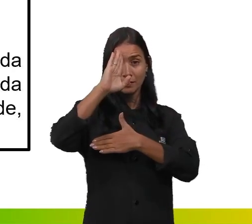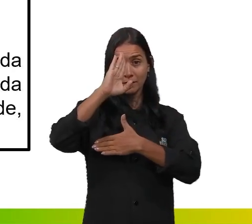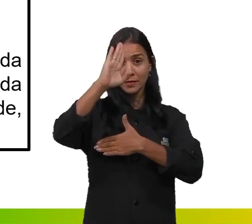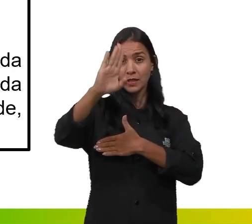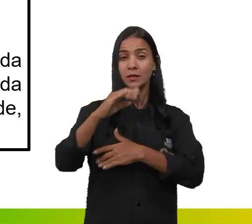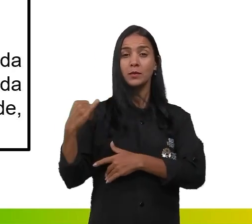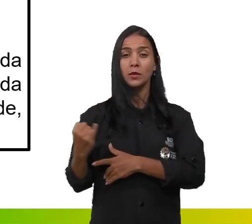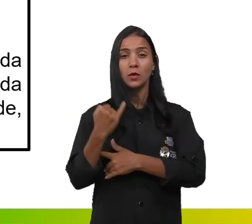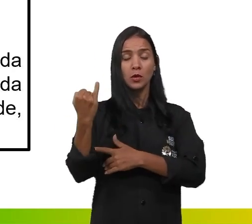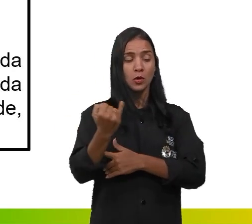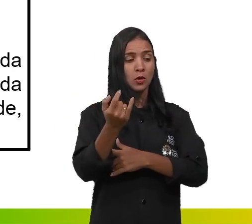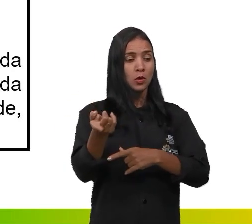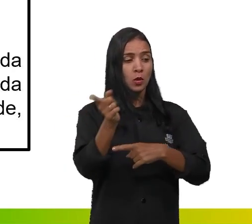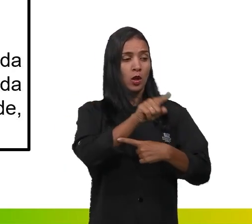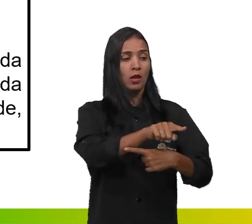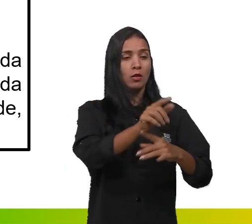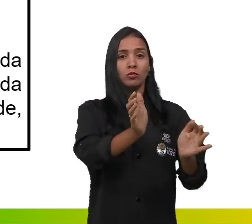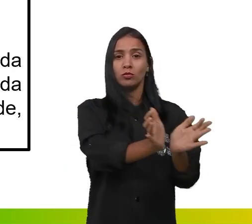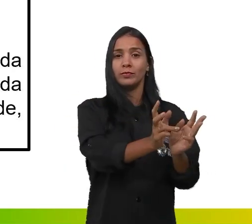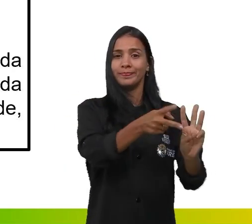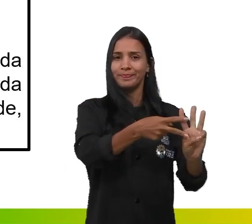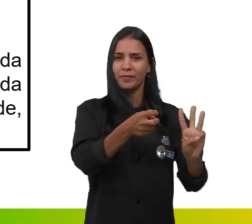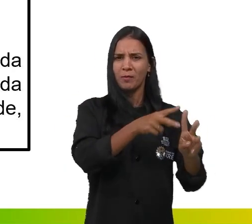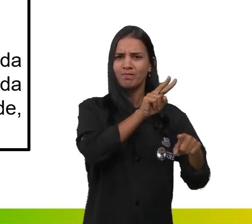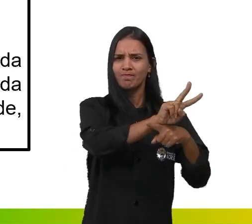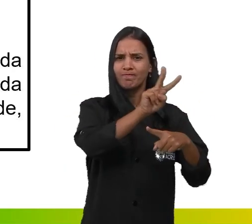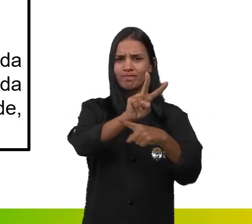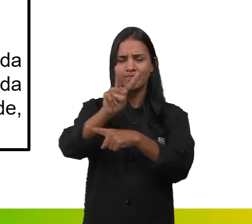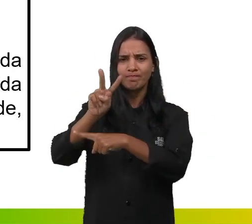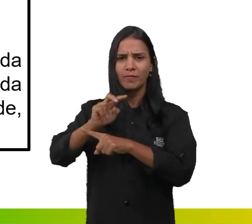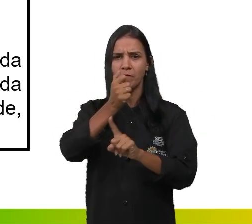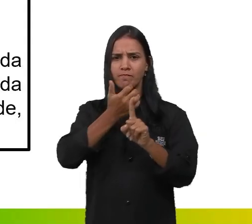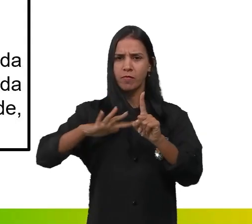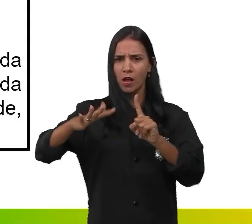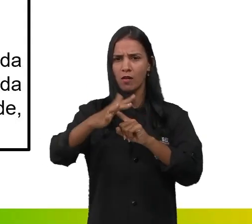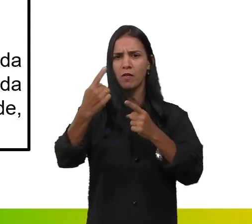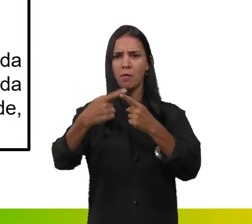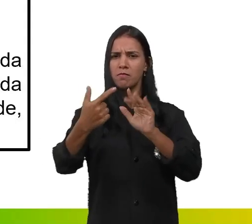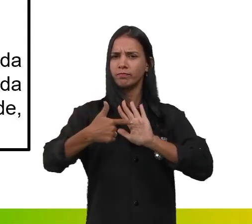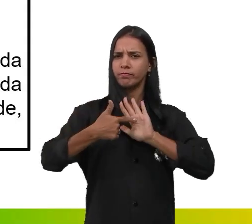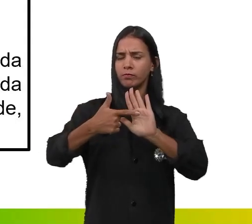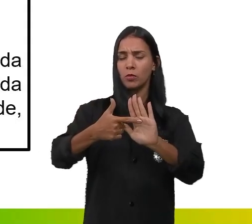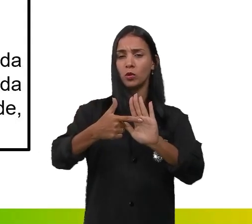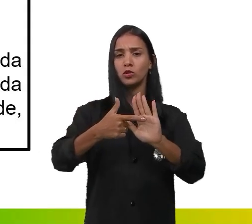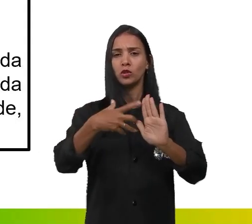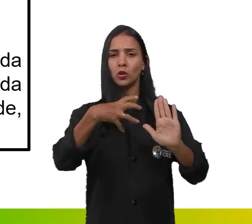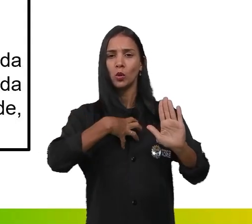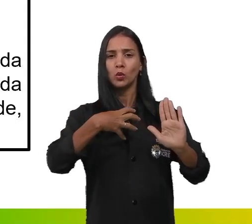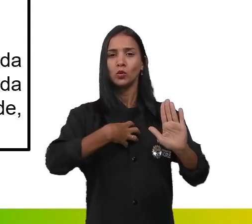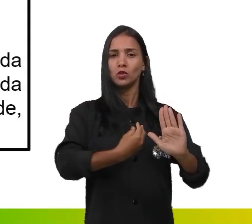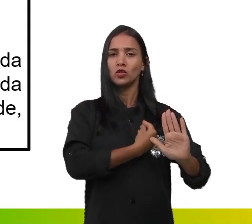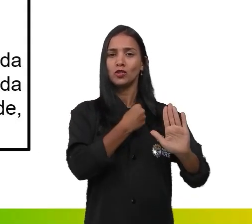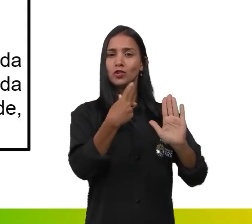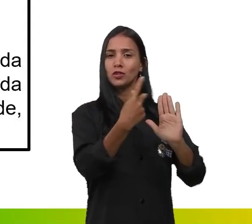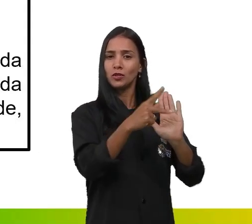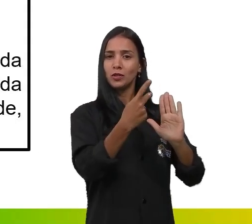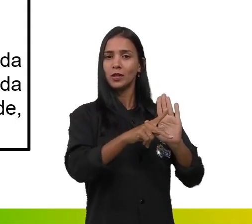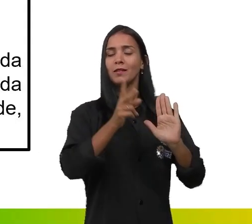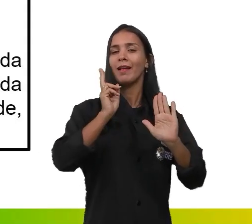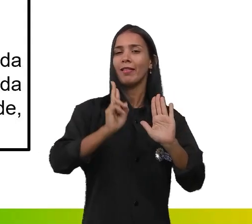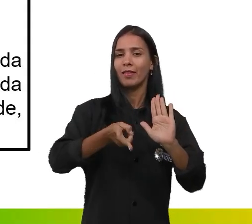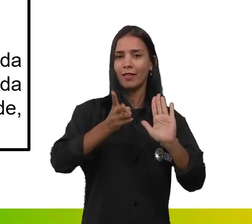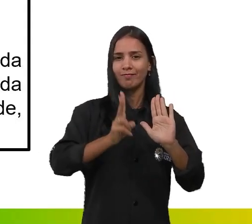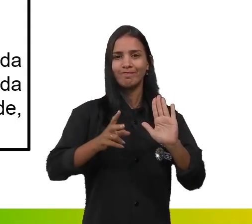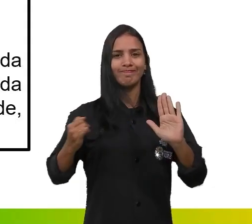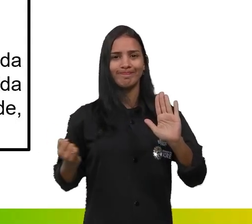da natureza, demonstrando que seus conhecimentos e modos de vida são fundamentais para o